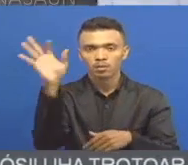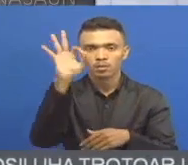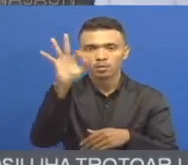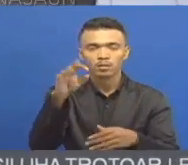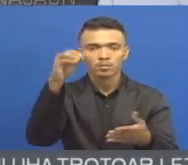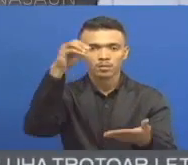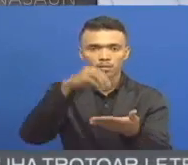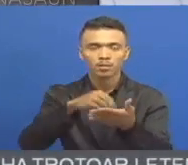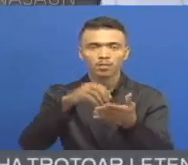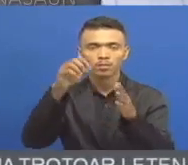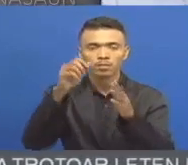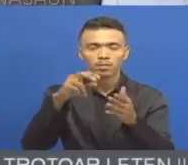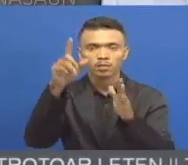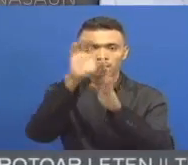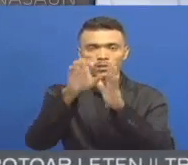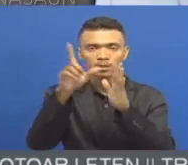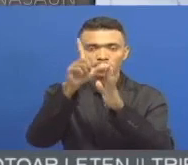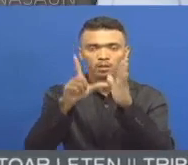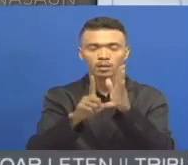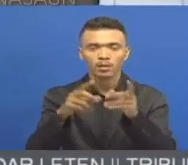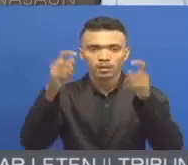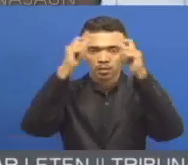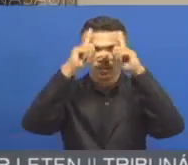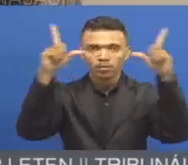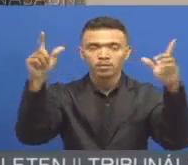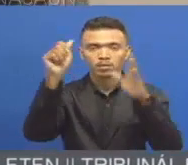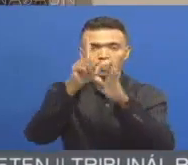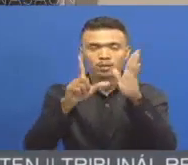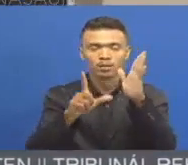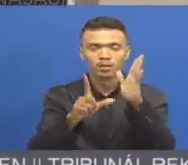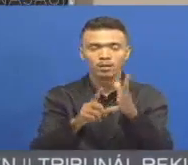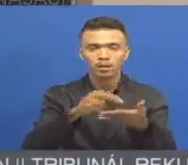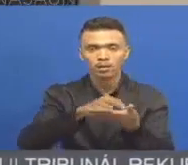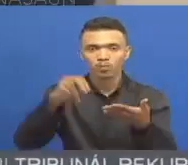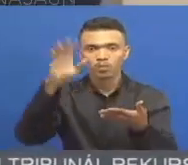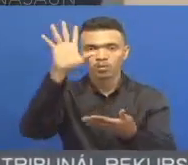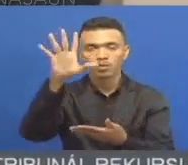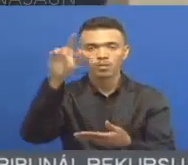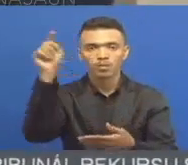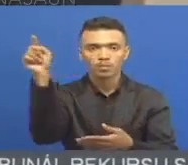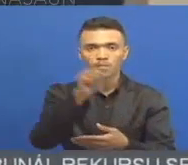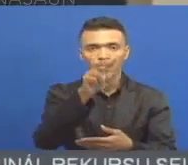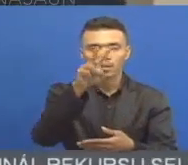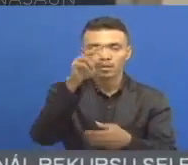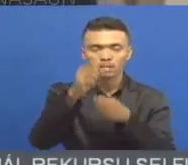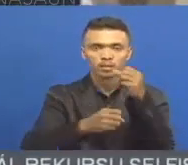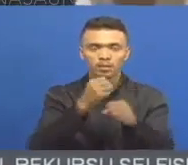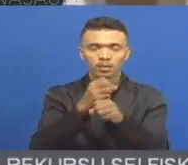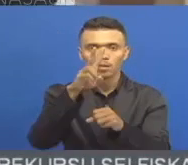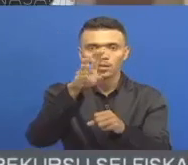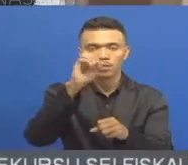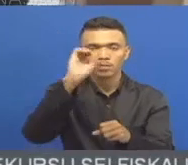nebe previsto e a código penal Timor-Leste. No Lei Arma Branca, número 5, barra Tina Rihungrua